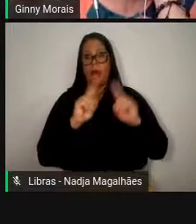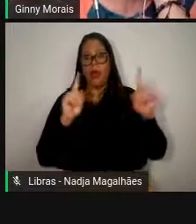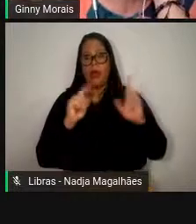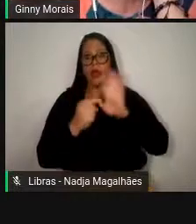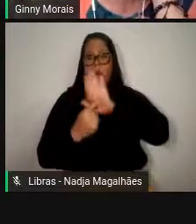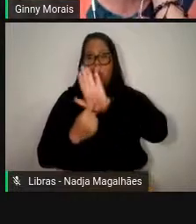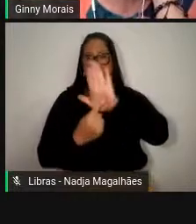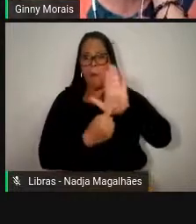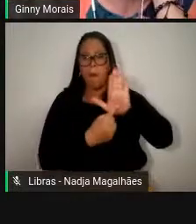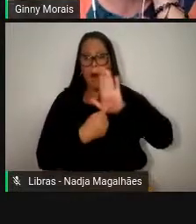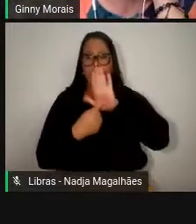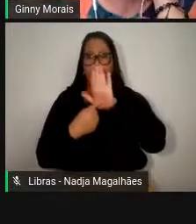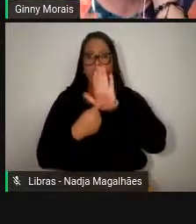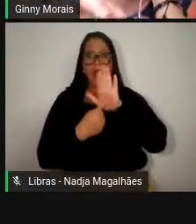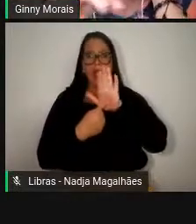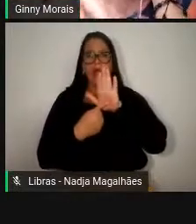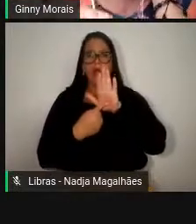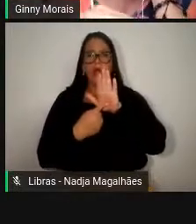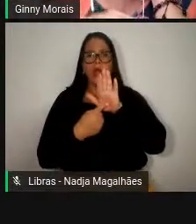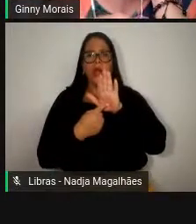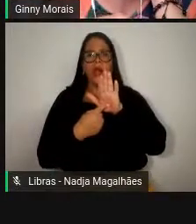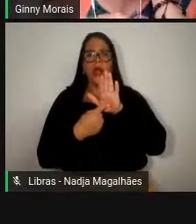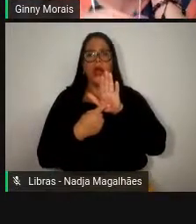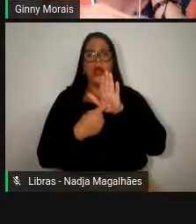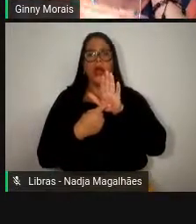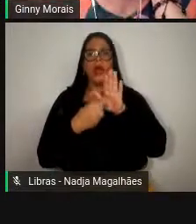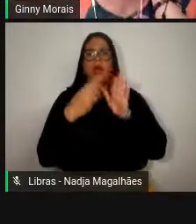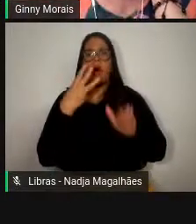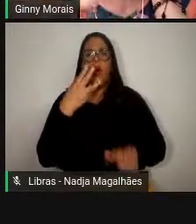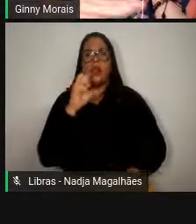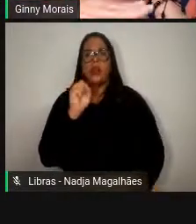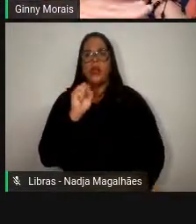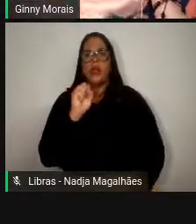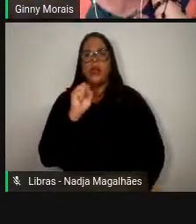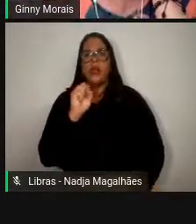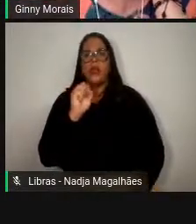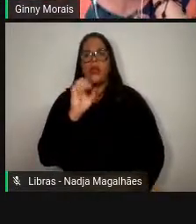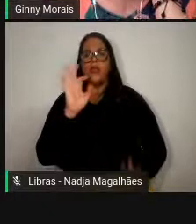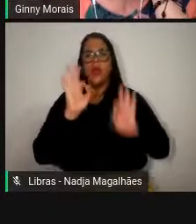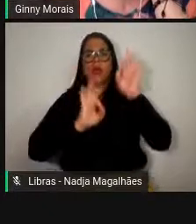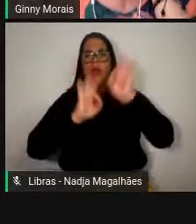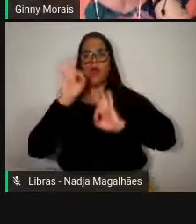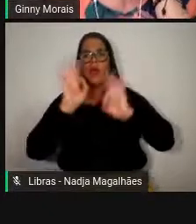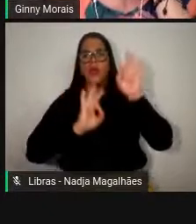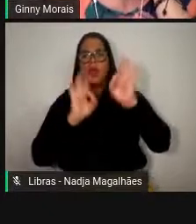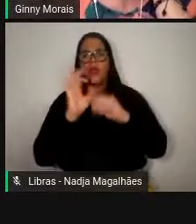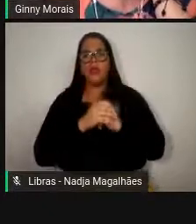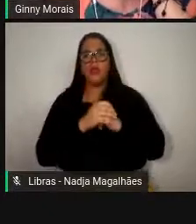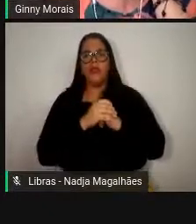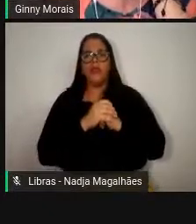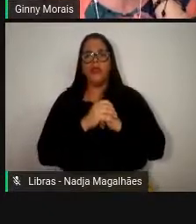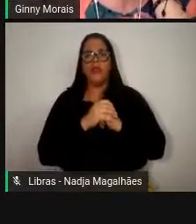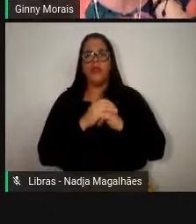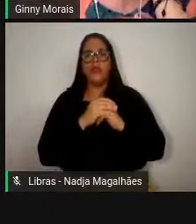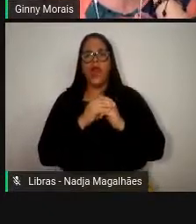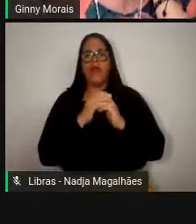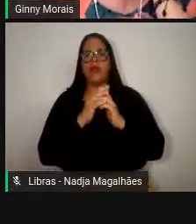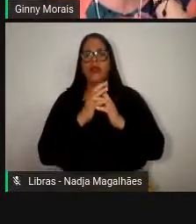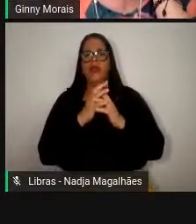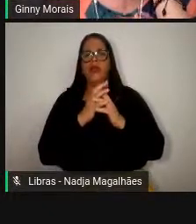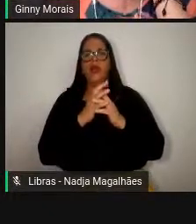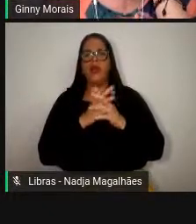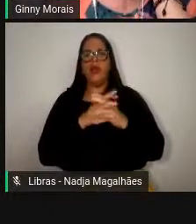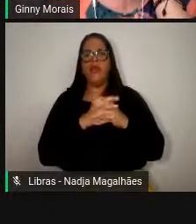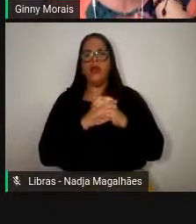mostra o orador fechadinho e a mesa diretora, não mostra o plenário todo em nenhum momento. 16% das casas